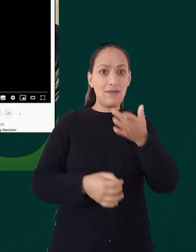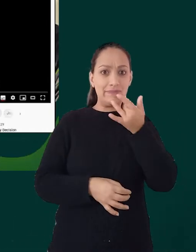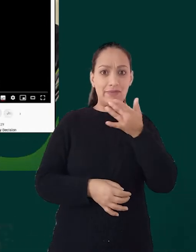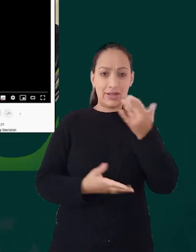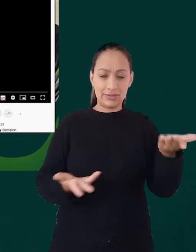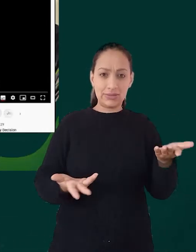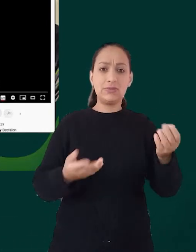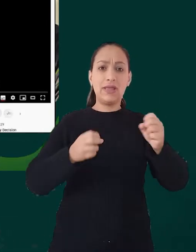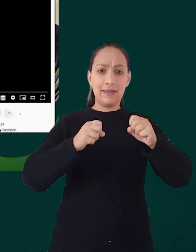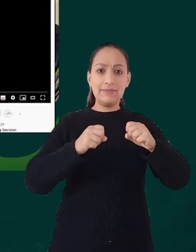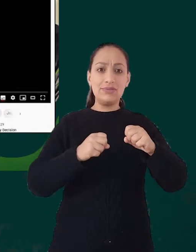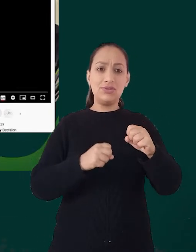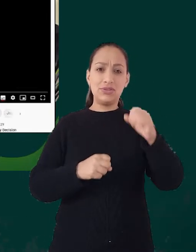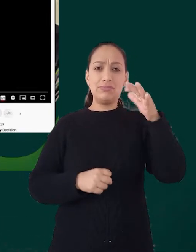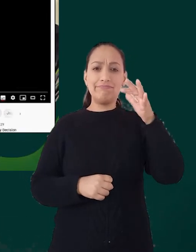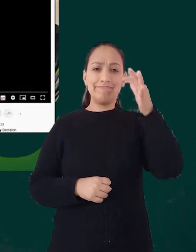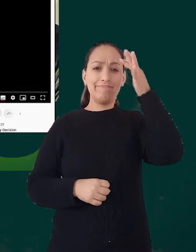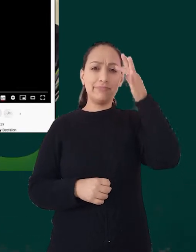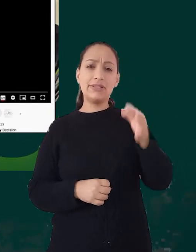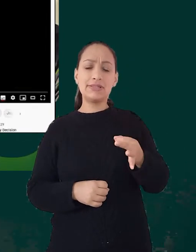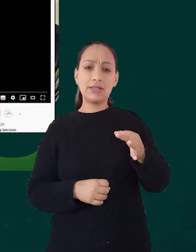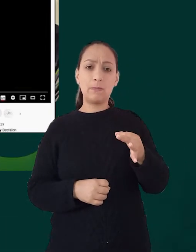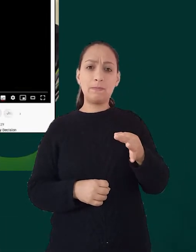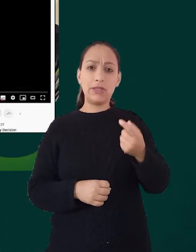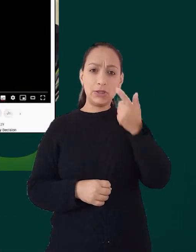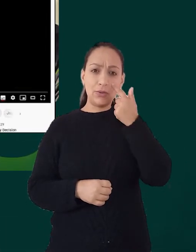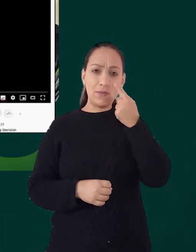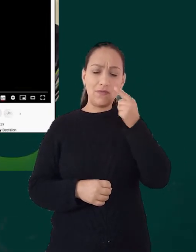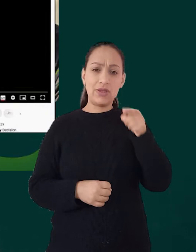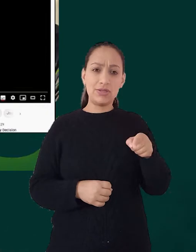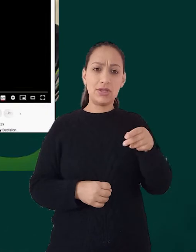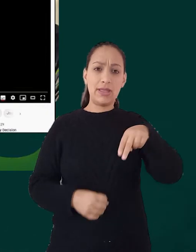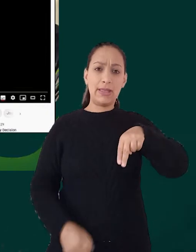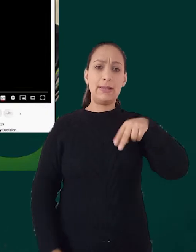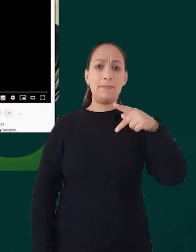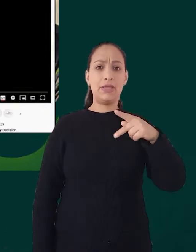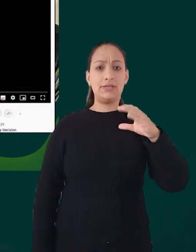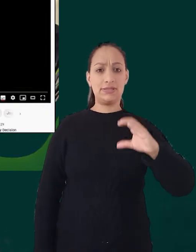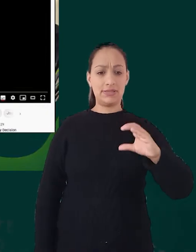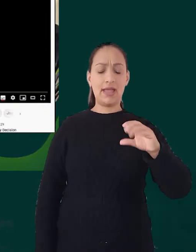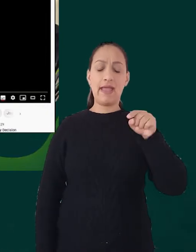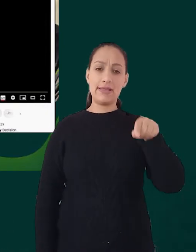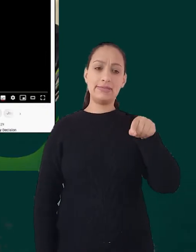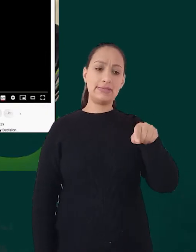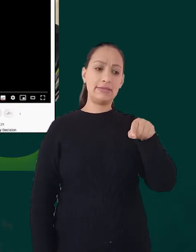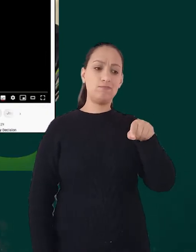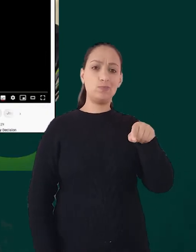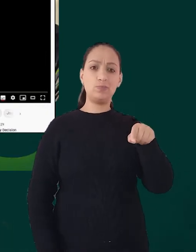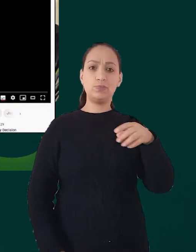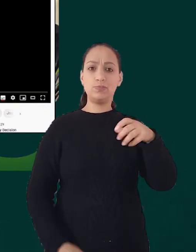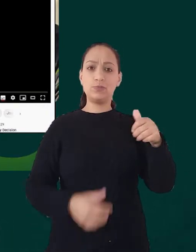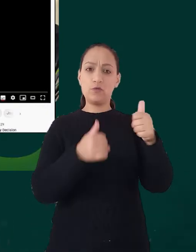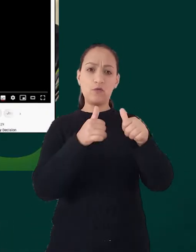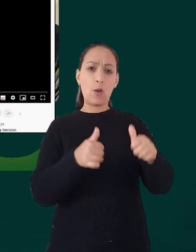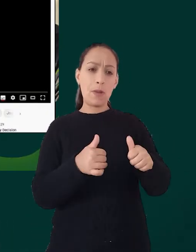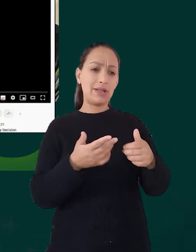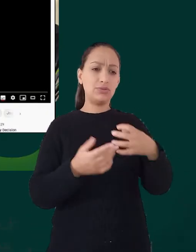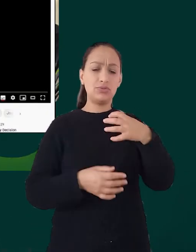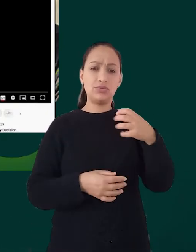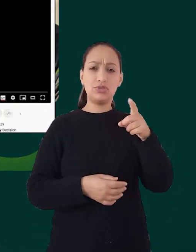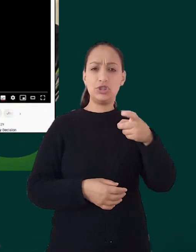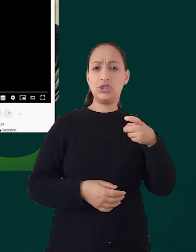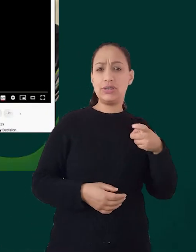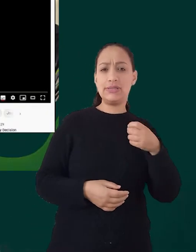o suficiente, para que tu veja um NPC que tem um formato X, aquele NPC pode me dar o item